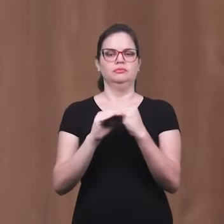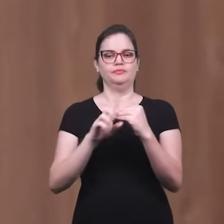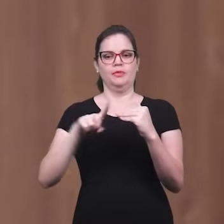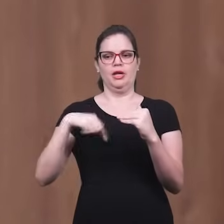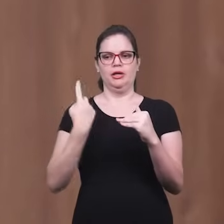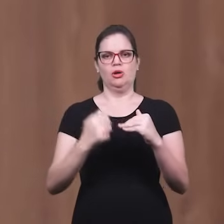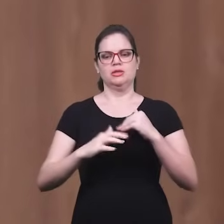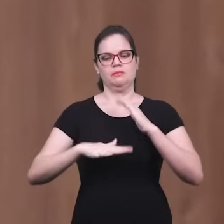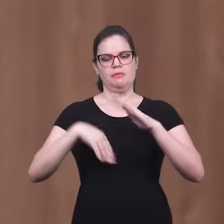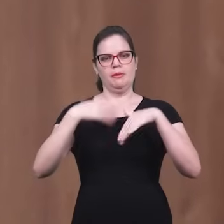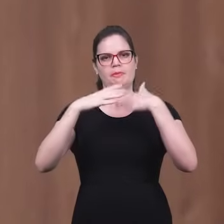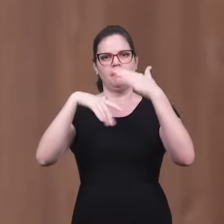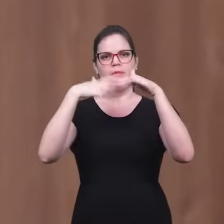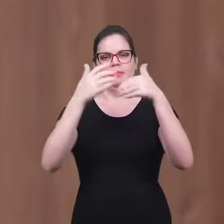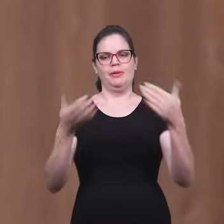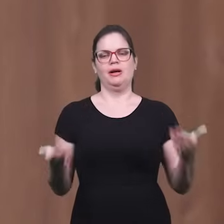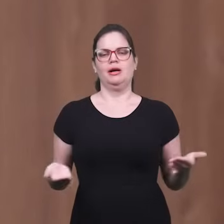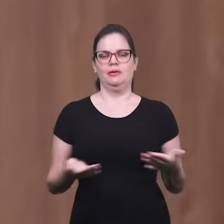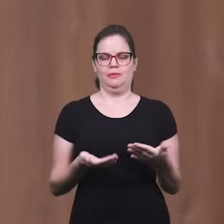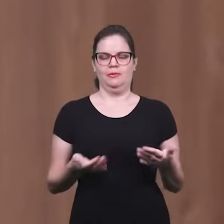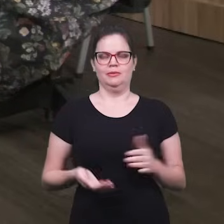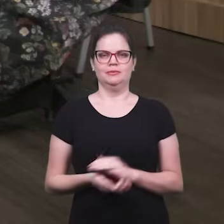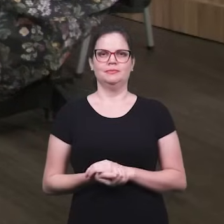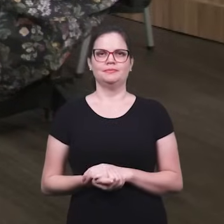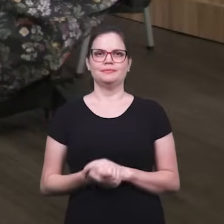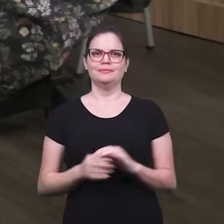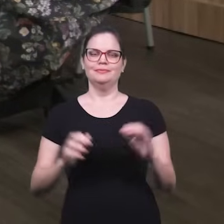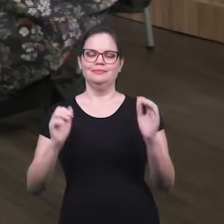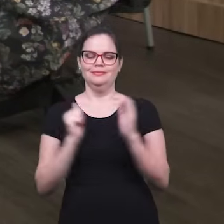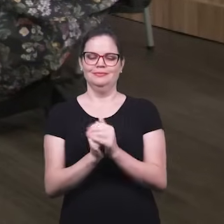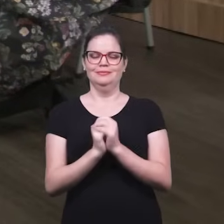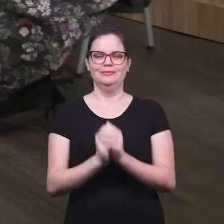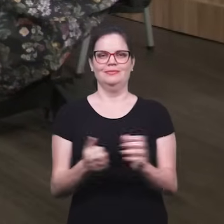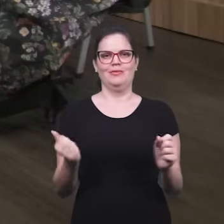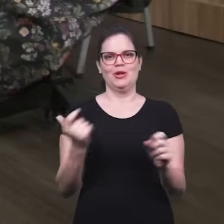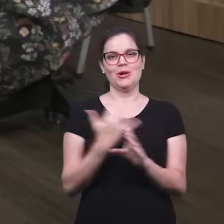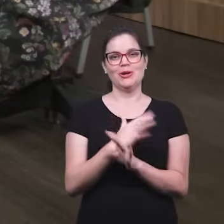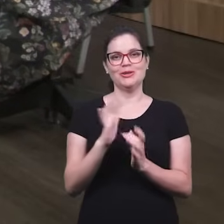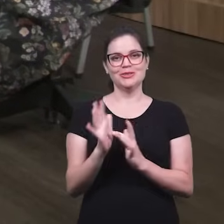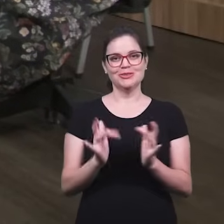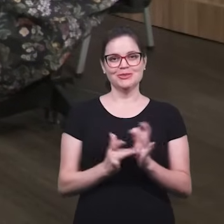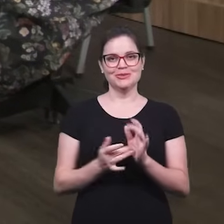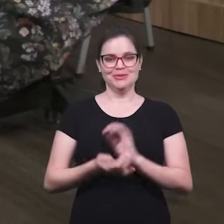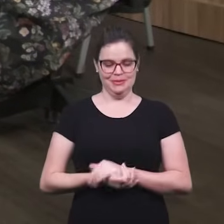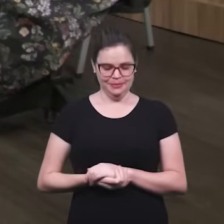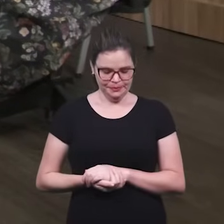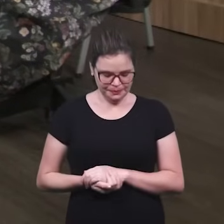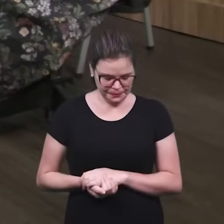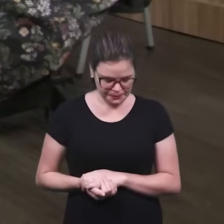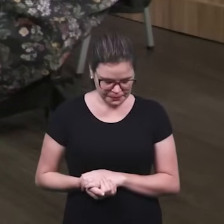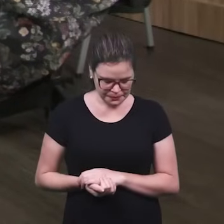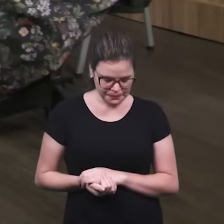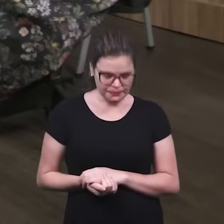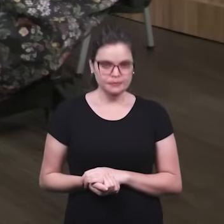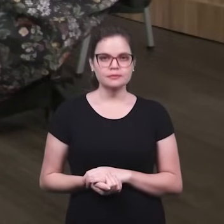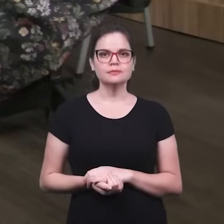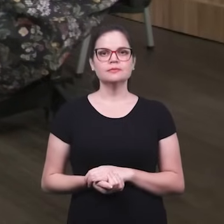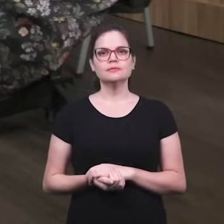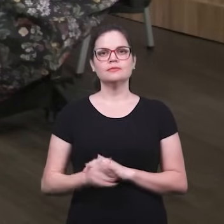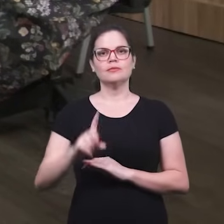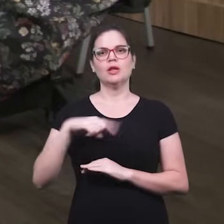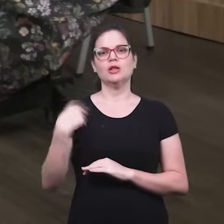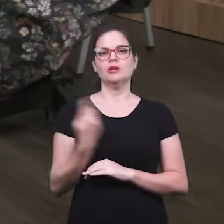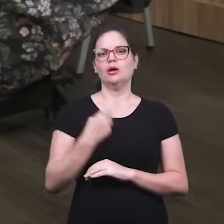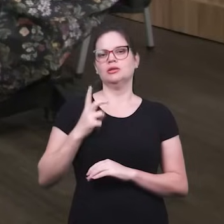feito crescer, né, nessa hora que nós estamos vivendo. Amém. Glória a Jesus. Bom, a gente sempre tem participação